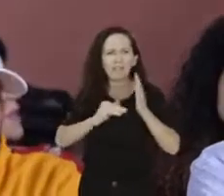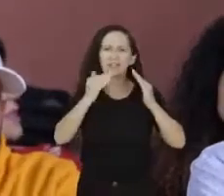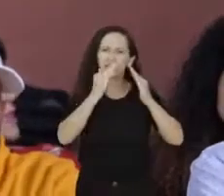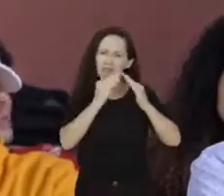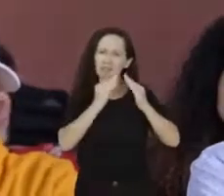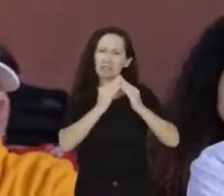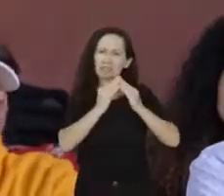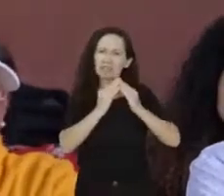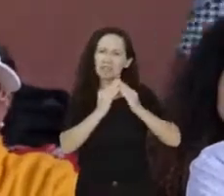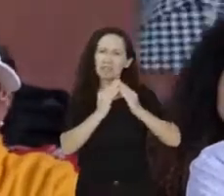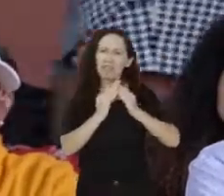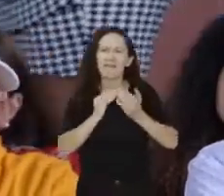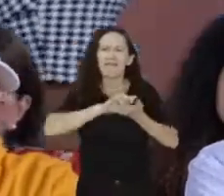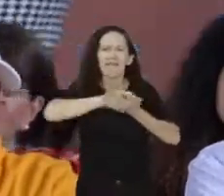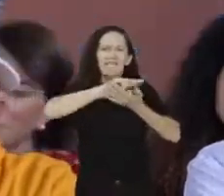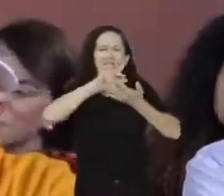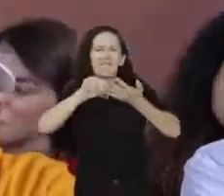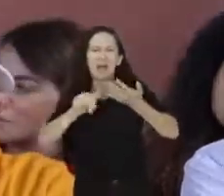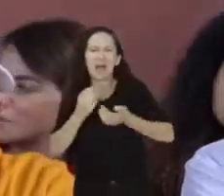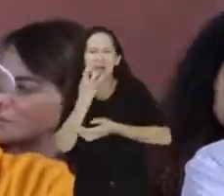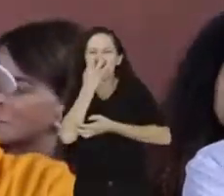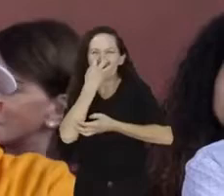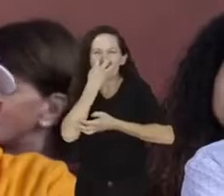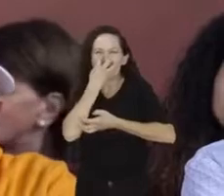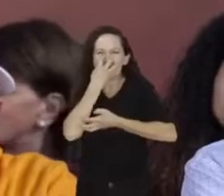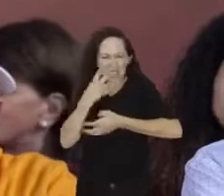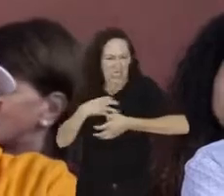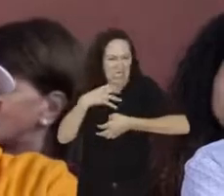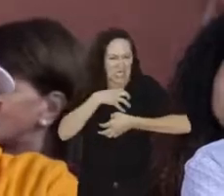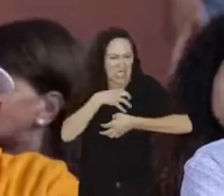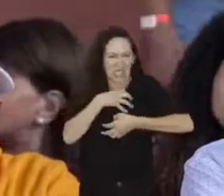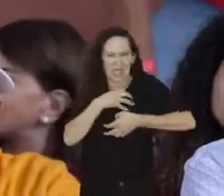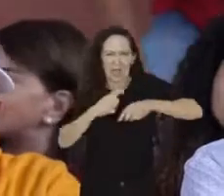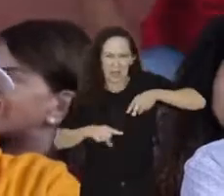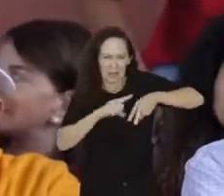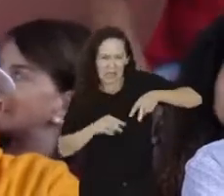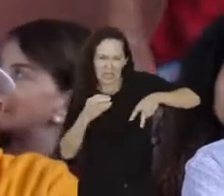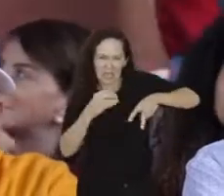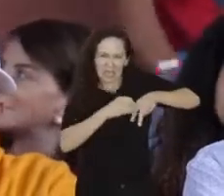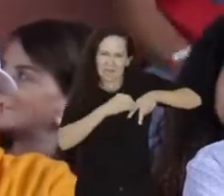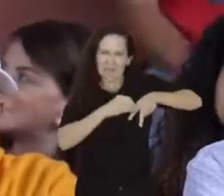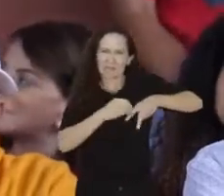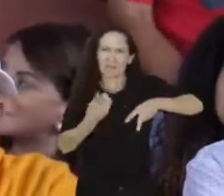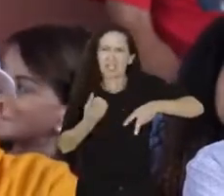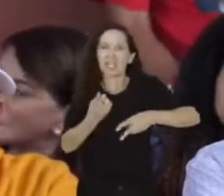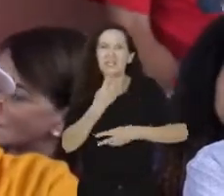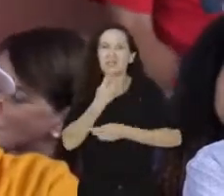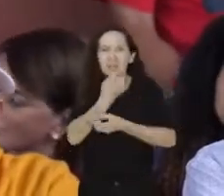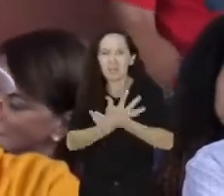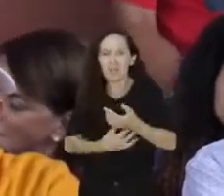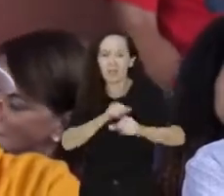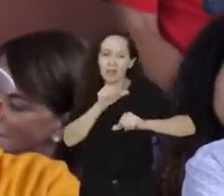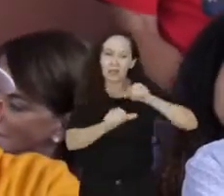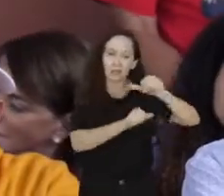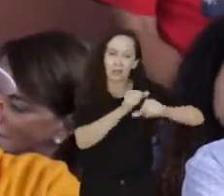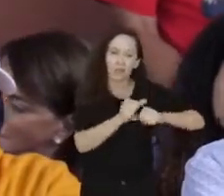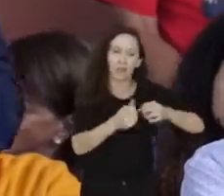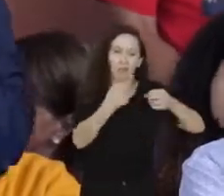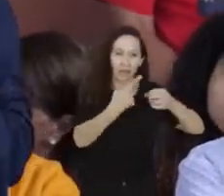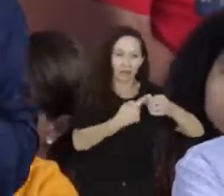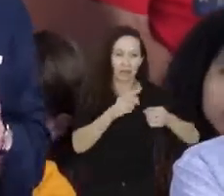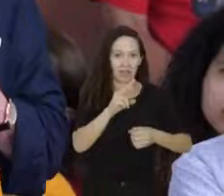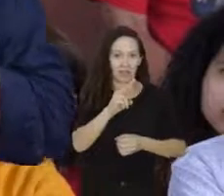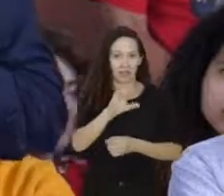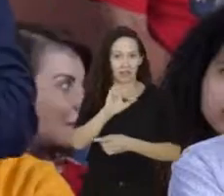desse tamanho, sanguessuga grudado nas canelas da gente. Aí mudei para Vila São José, porque era mais alto, no ano seguinte deu uma